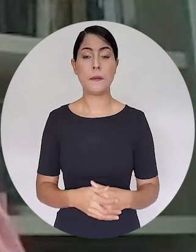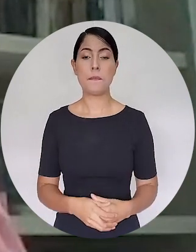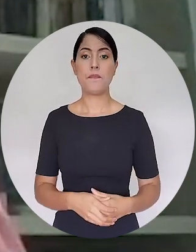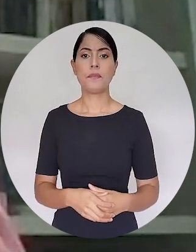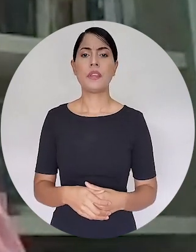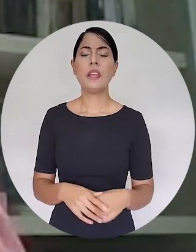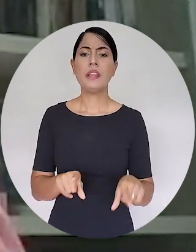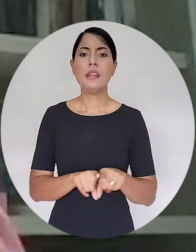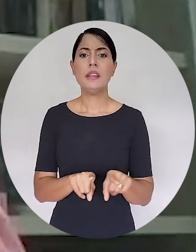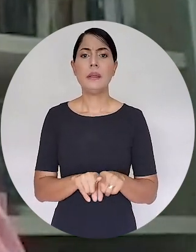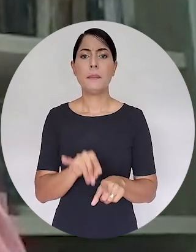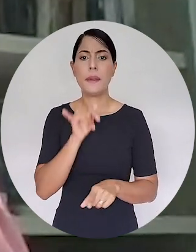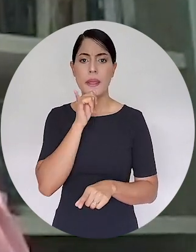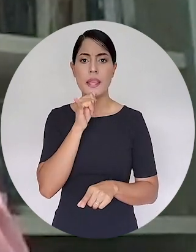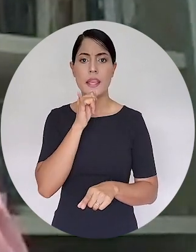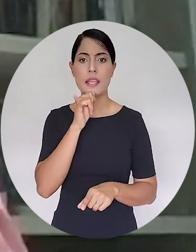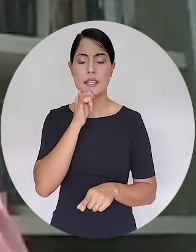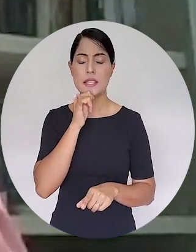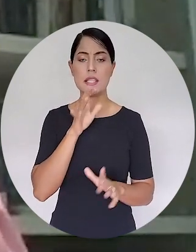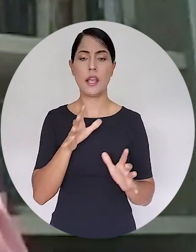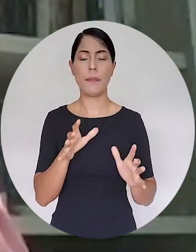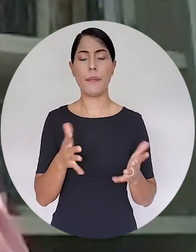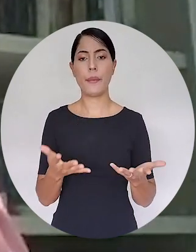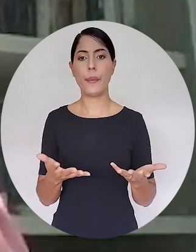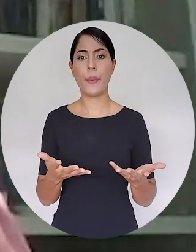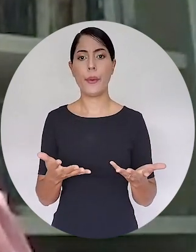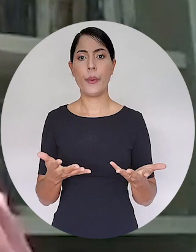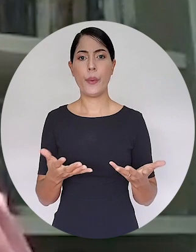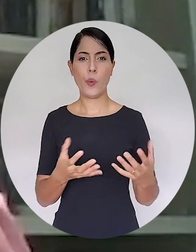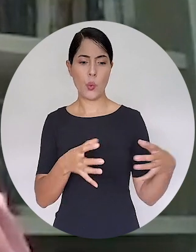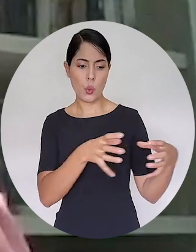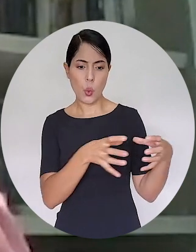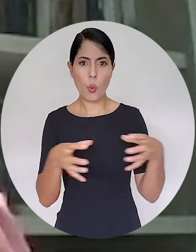humanitárias, né, então de você ter grupos que estão sendo